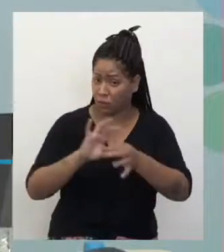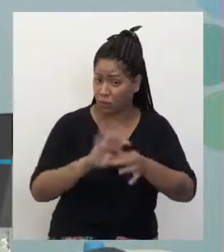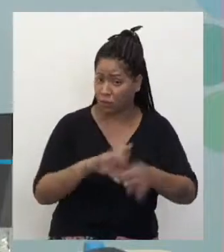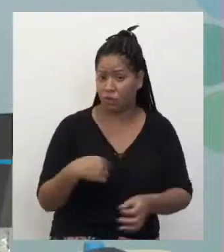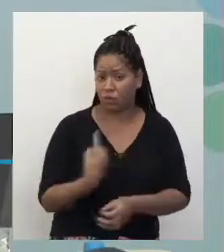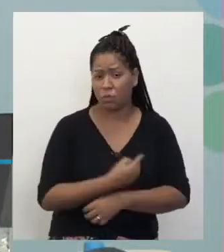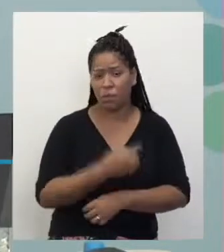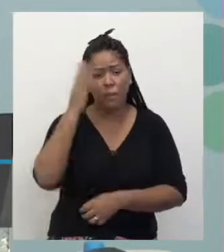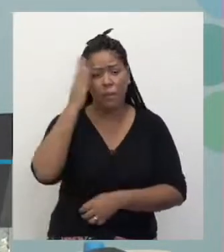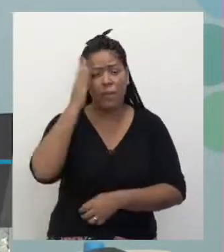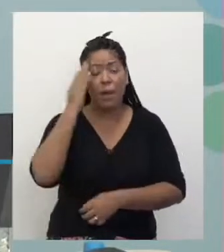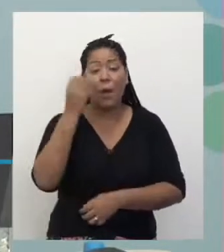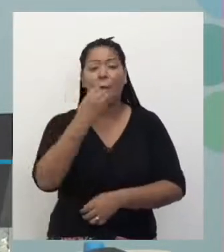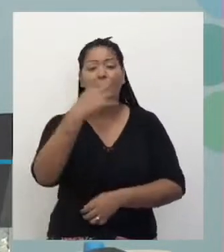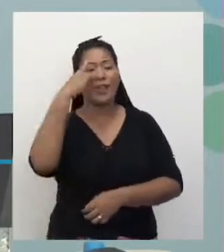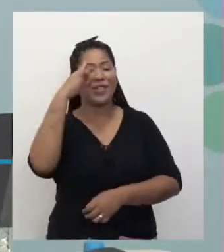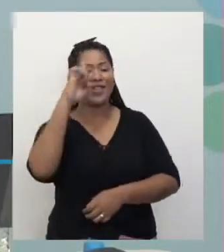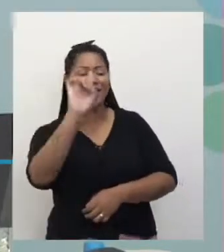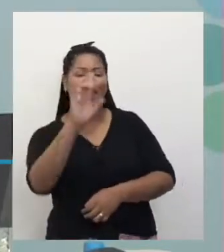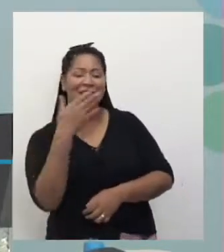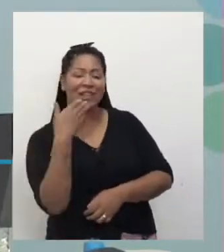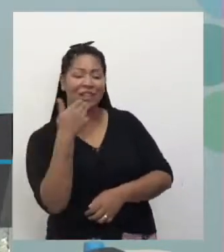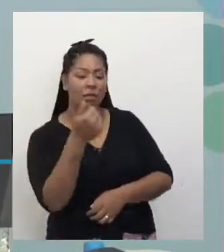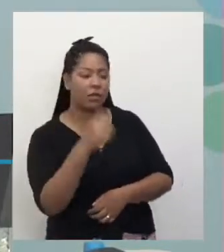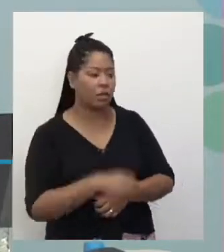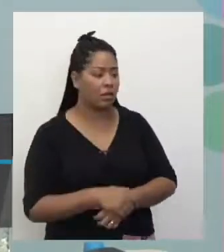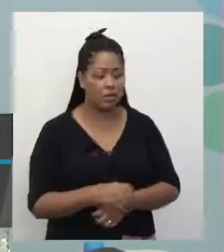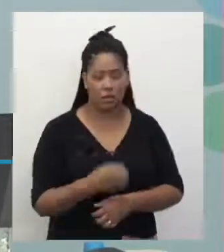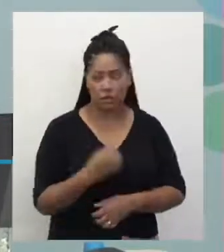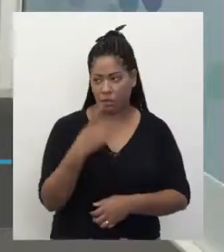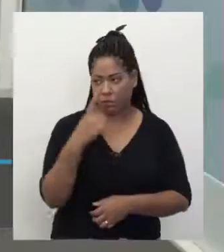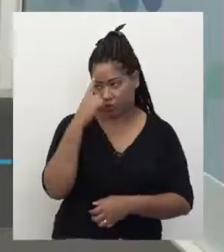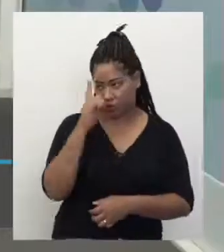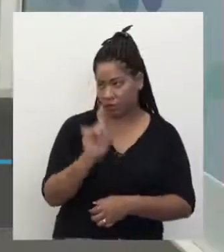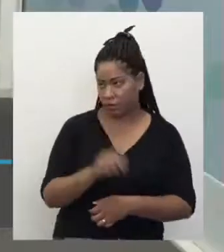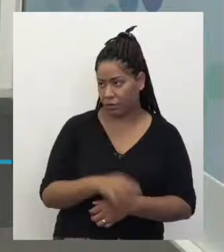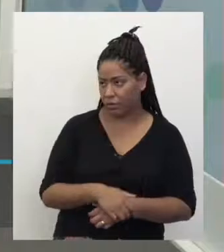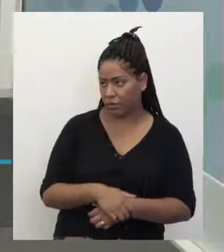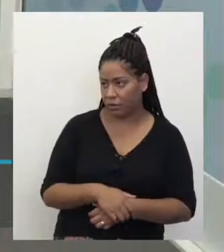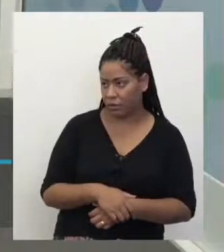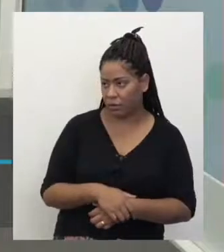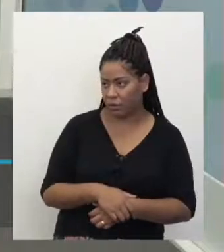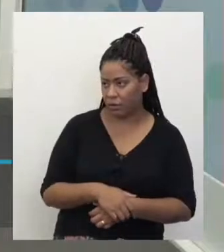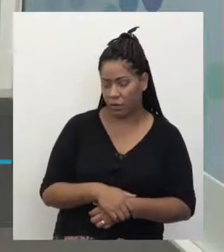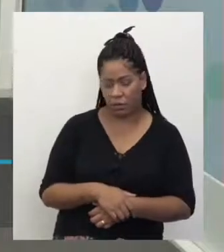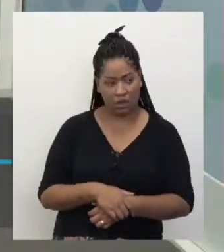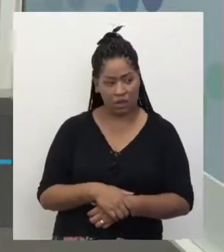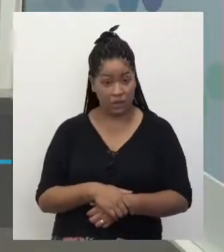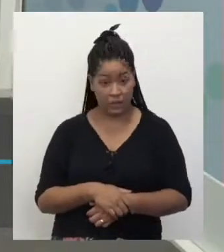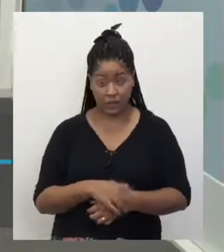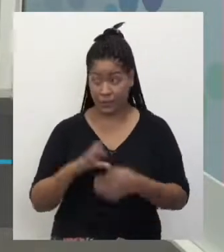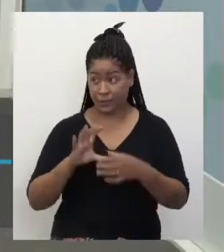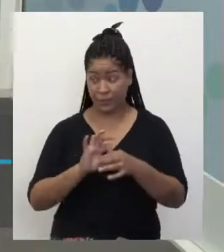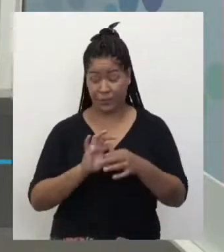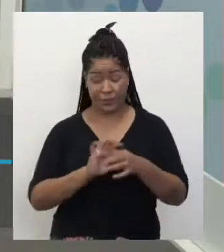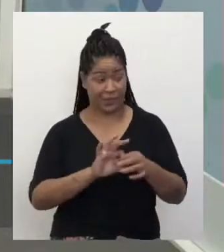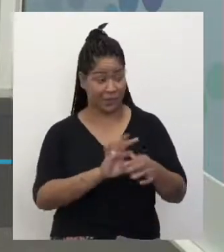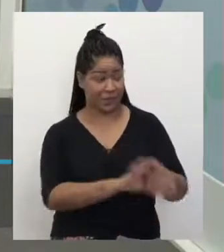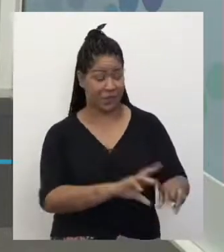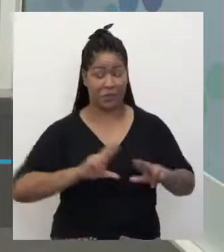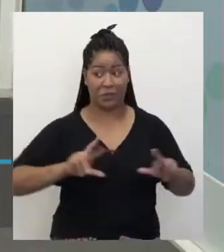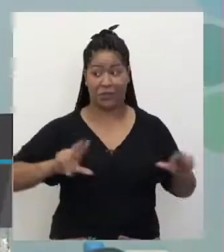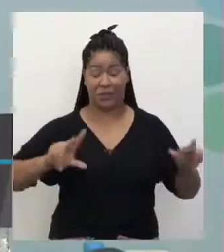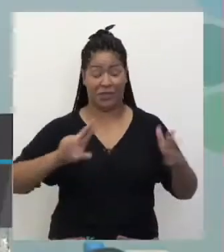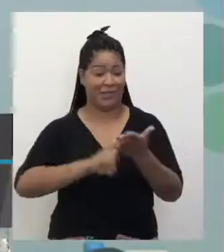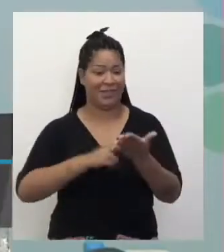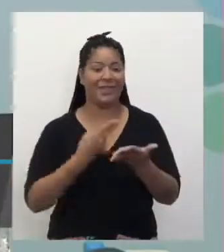assim, bom dia, tudo bem? Bom dia. Né? Aí, foge totalmente ali do contexto, da interpretação, é